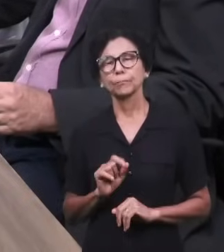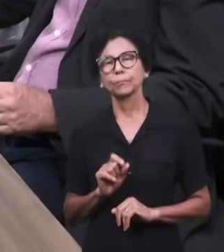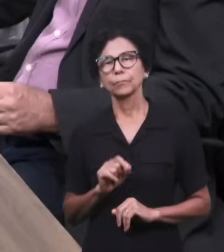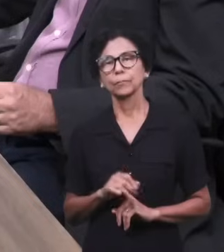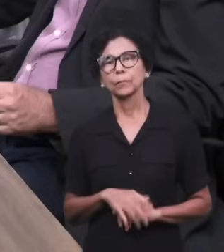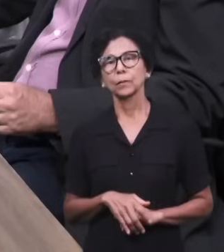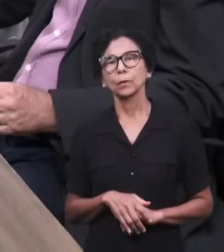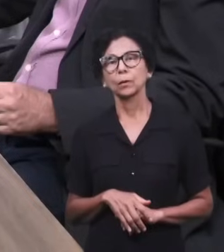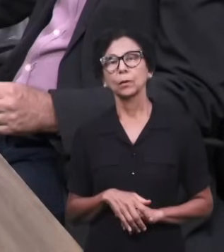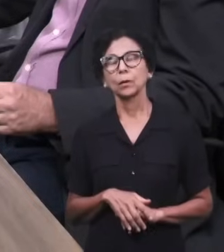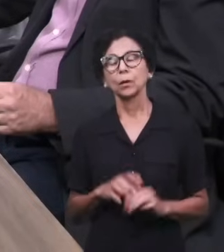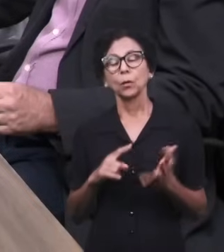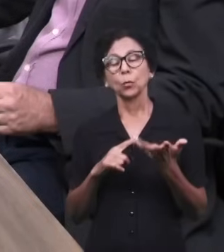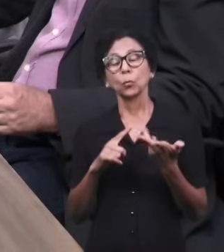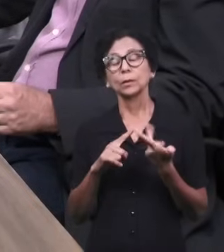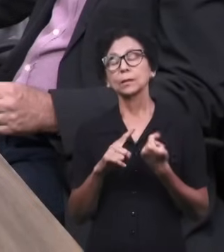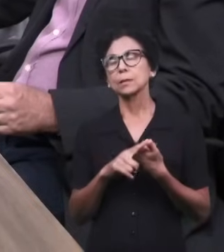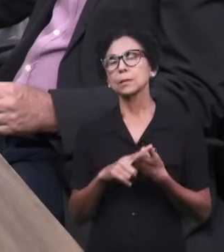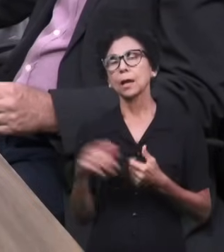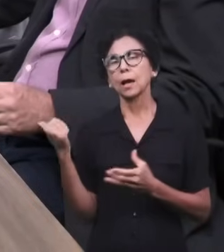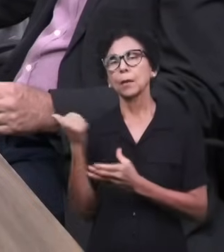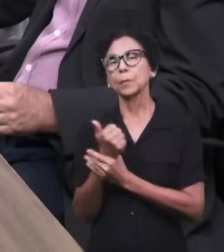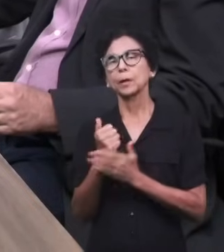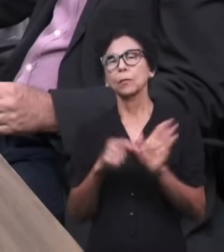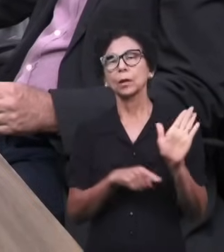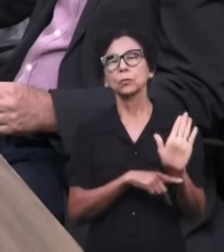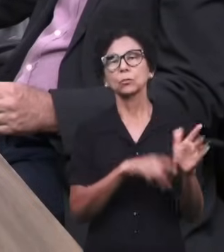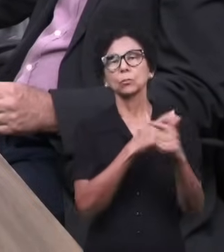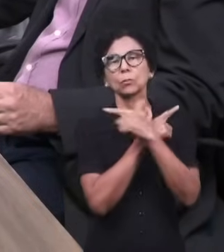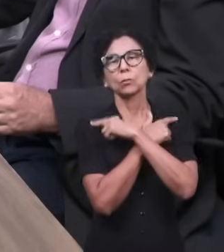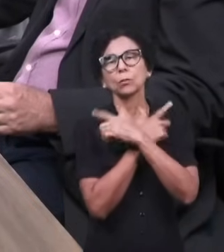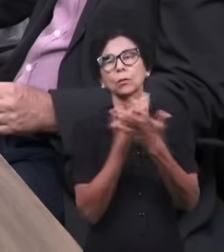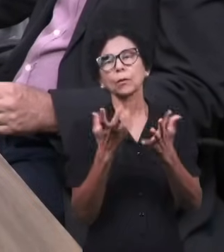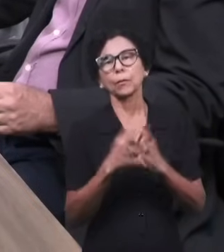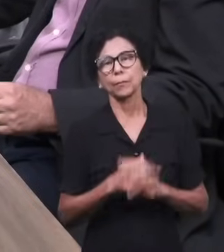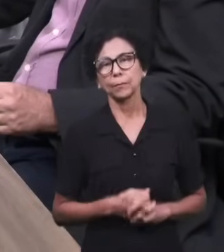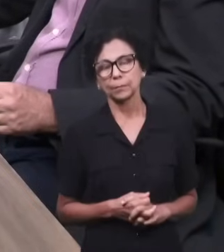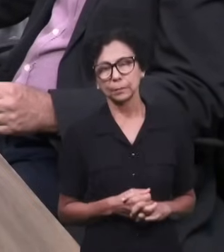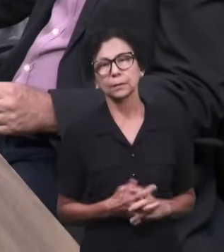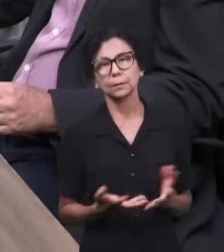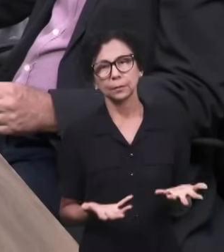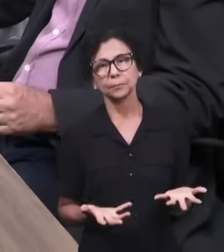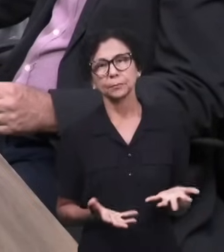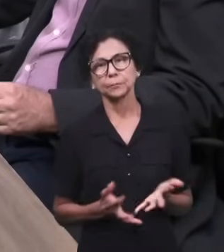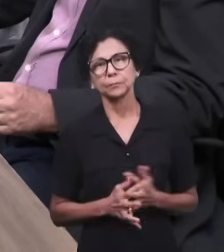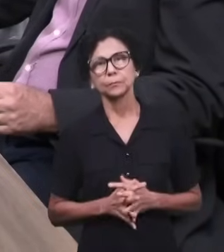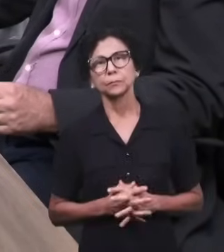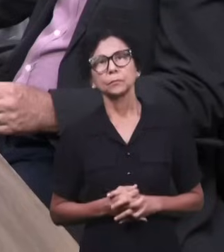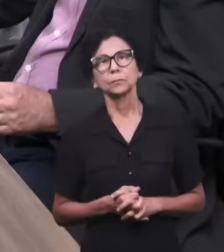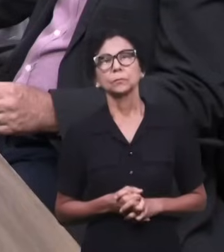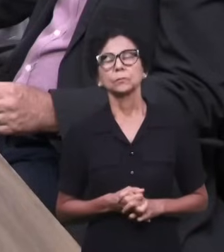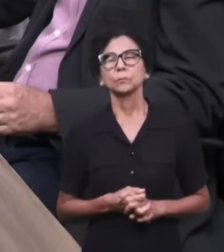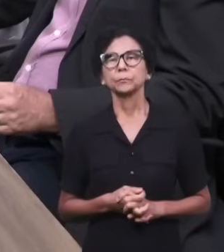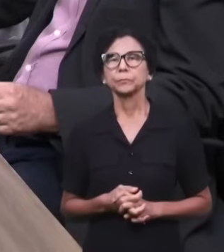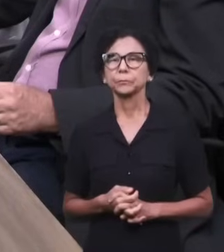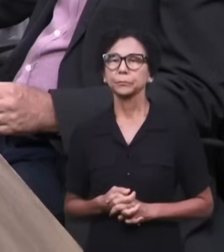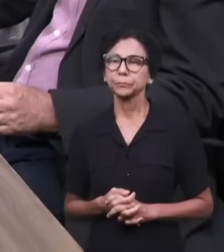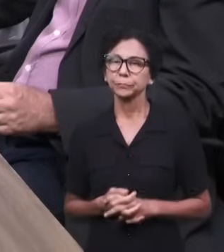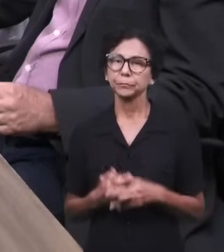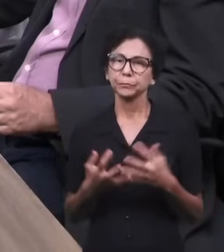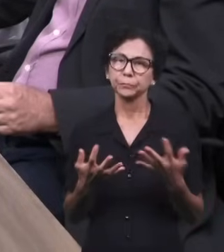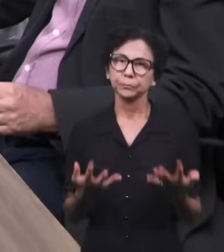livrou Ló de problema. Teve a problema dos pastores, a escolha para onde você quer ir, escolha ruim. Estava cativo, juntou lá